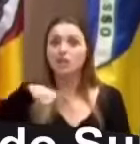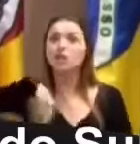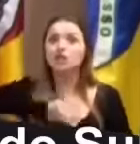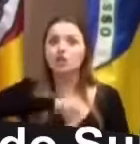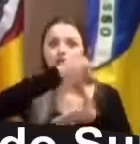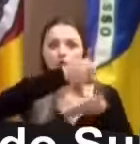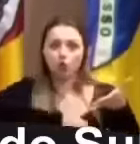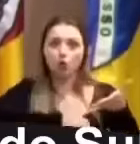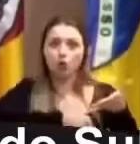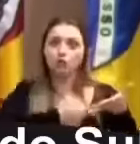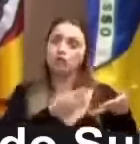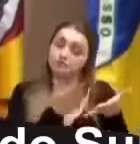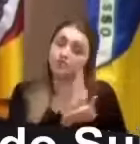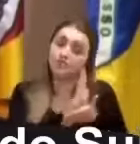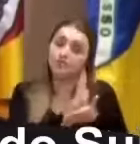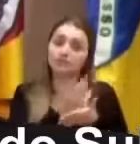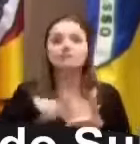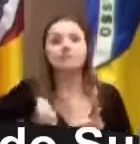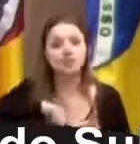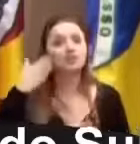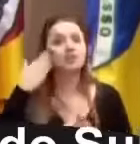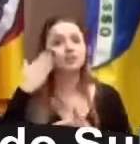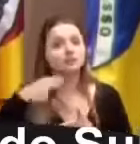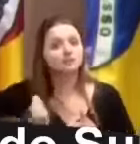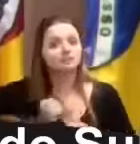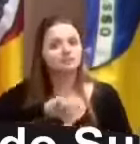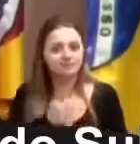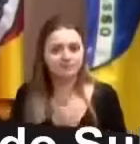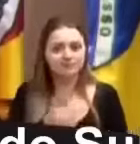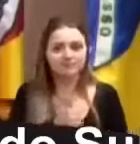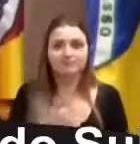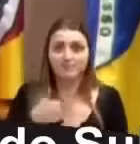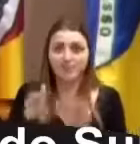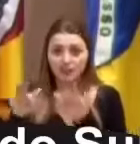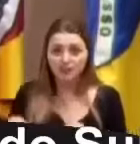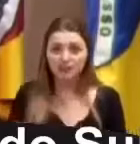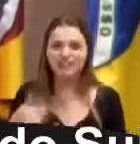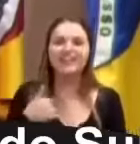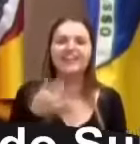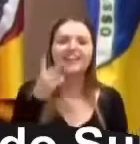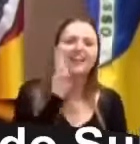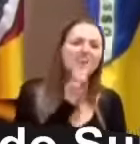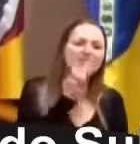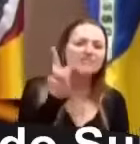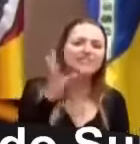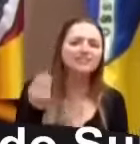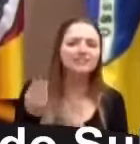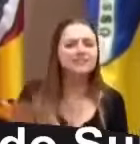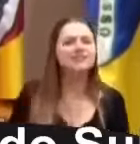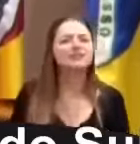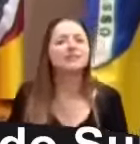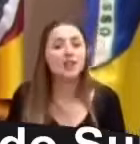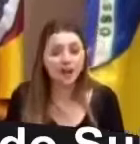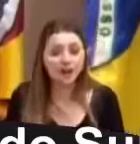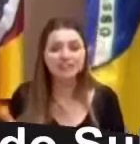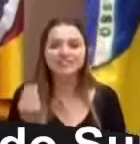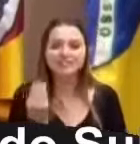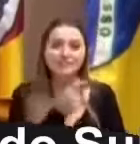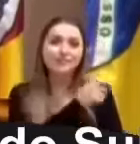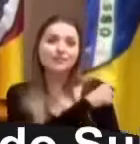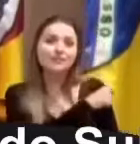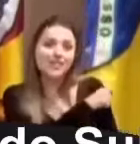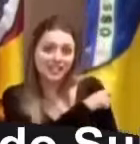e sabemos que a nossa profissão é assim. Mas eu vou finalizar. Eu estou vendo aqui muitos jovens, muitos